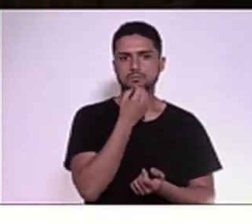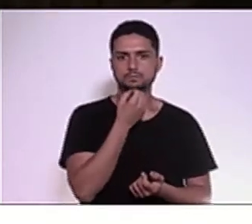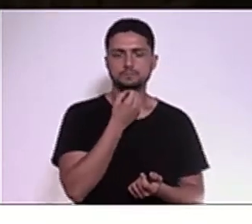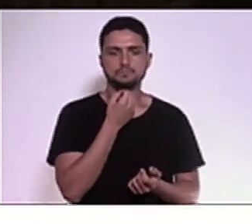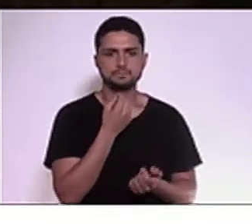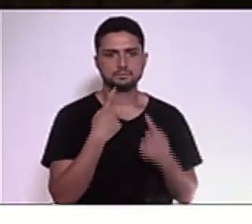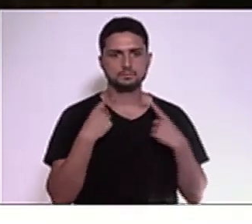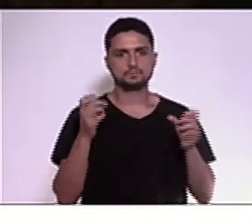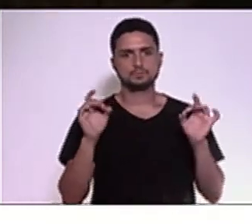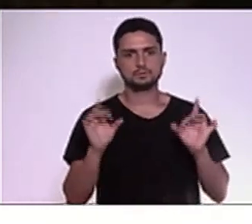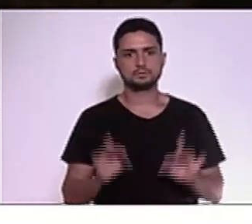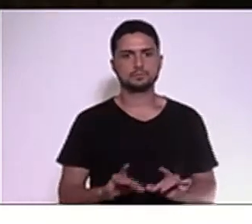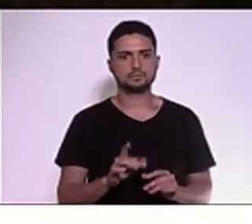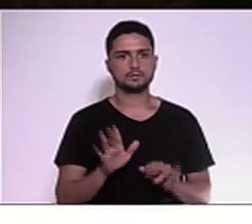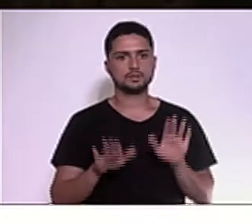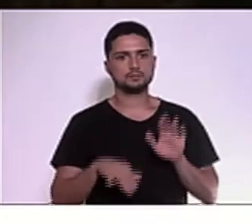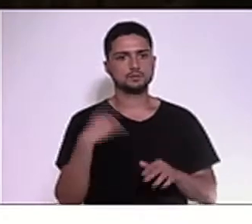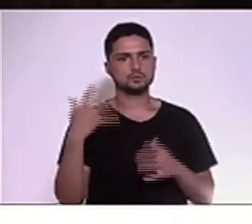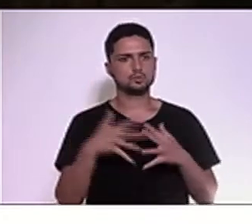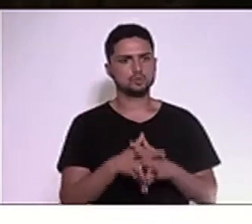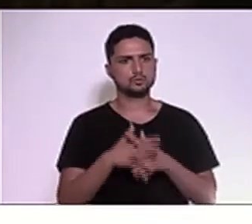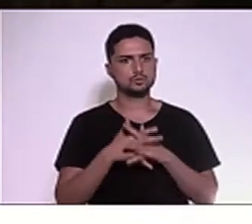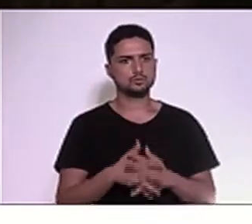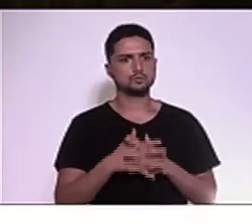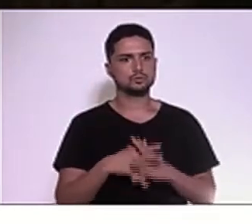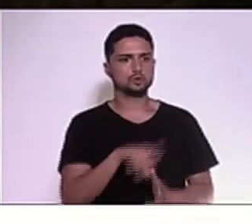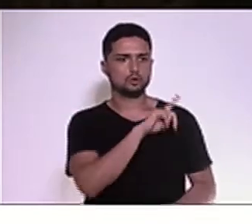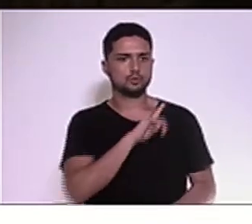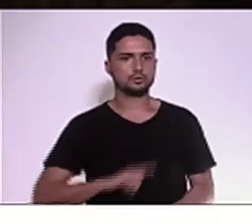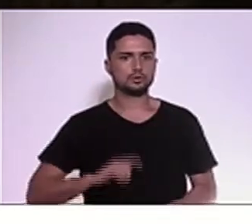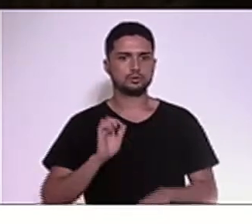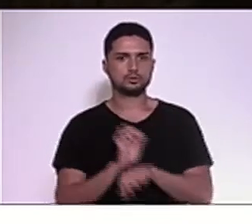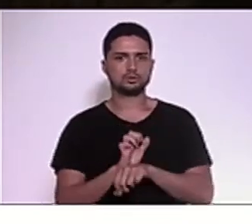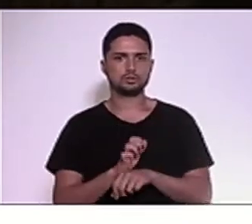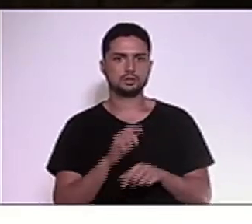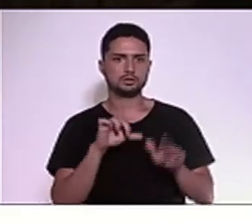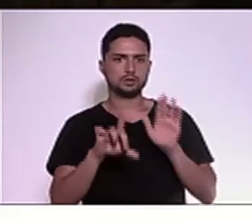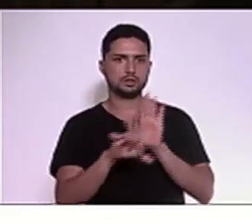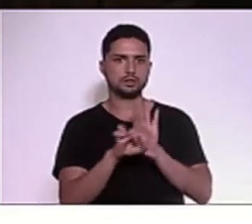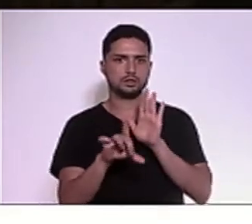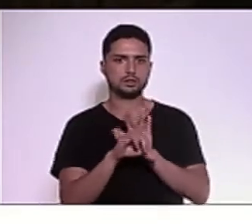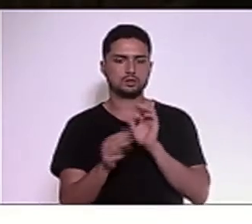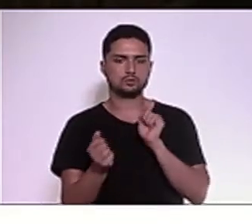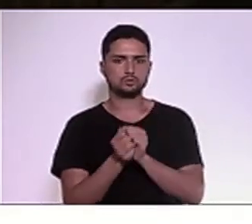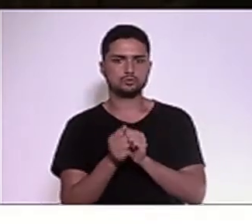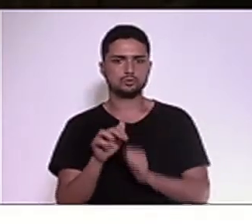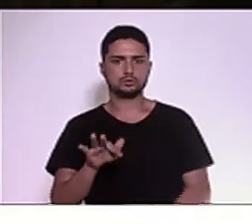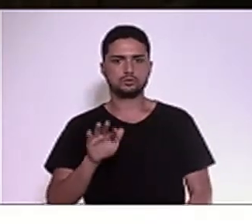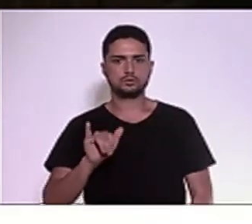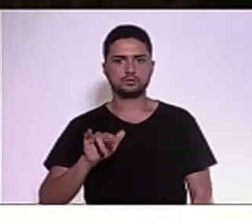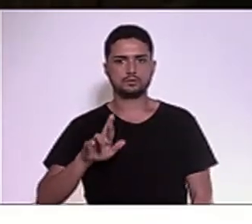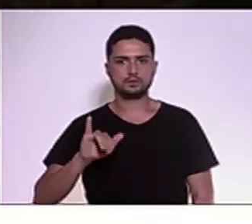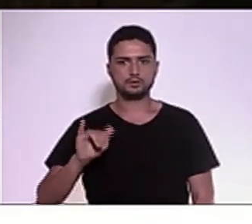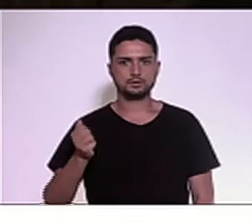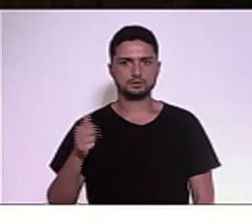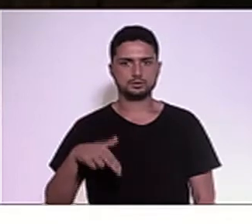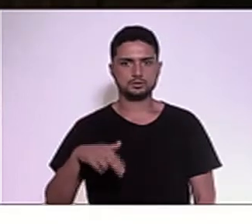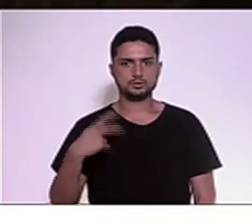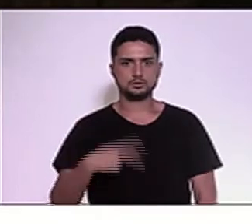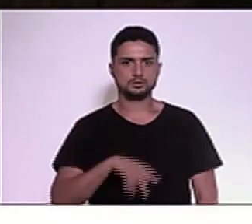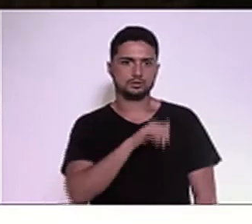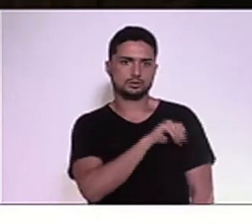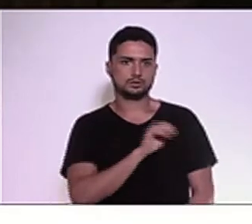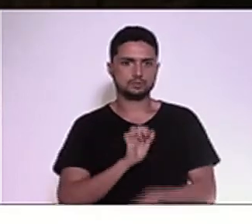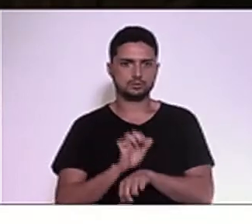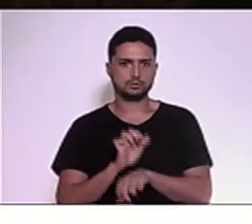confunde o governador do estado legislando com a Firjan, aqui no estado do Rio de Janeiro, legislando